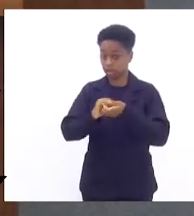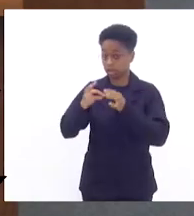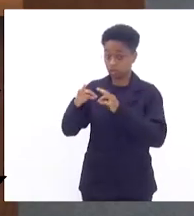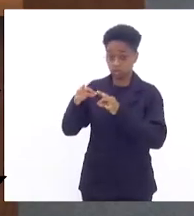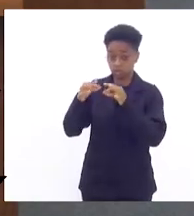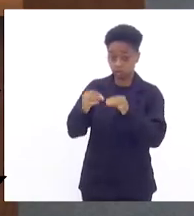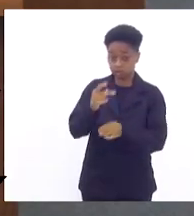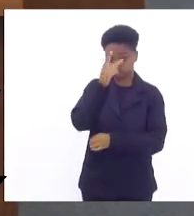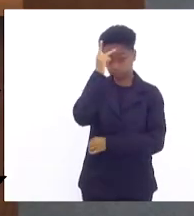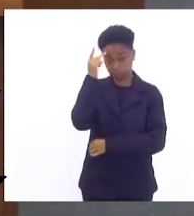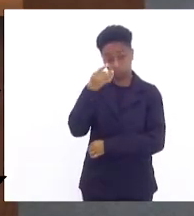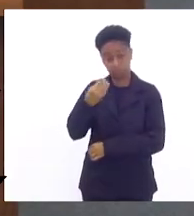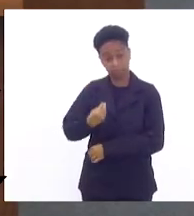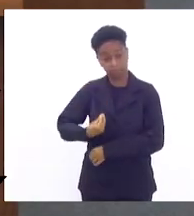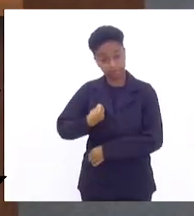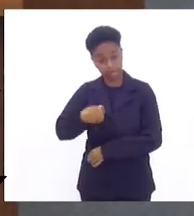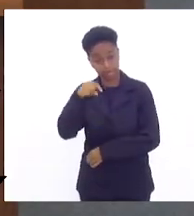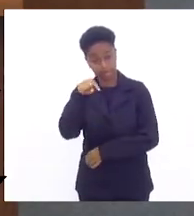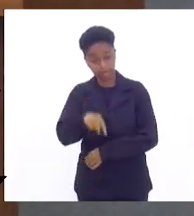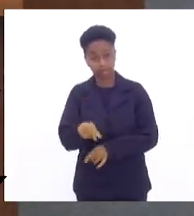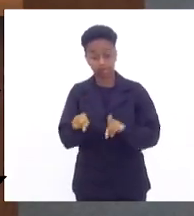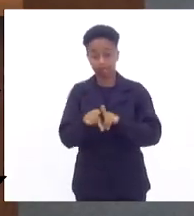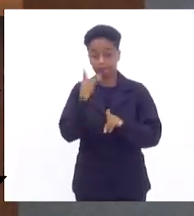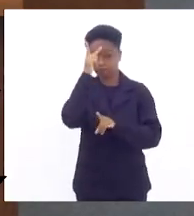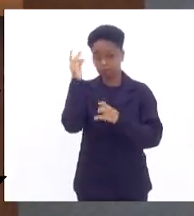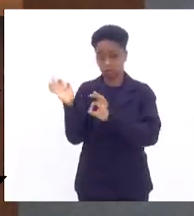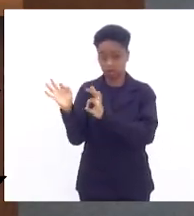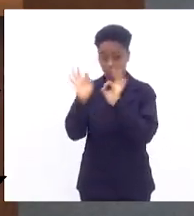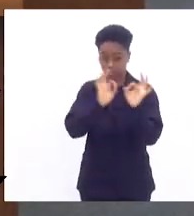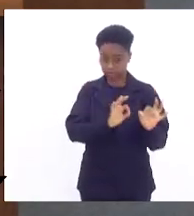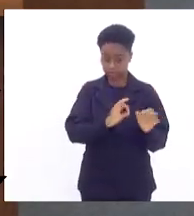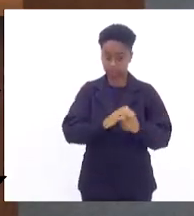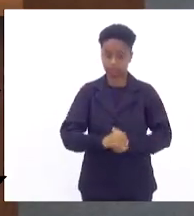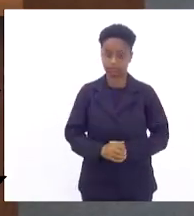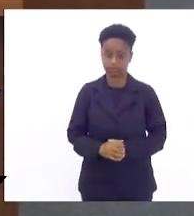todos presentes aqui, os que estão nos assistindo.